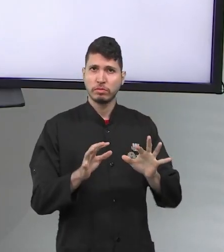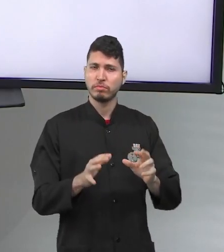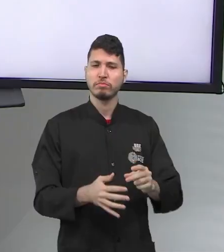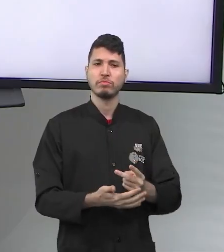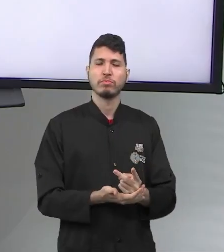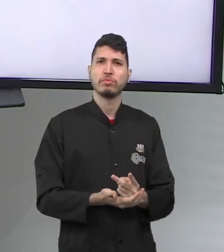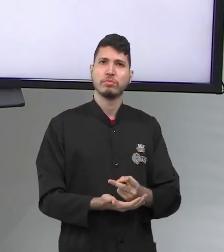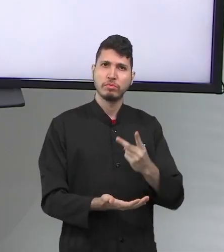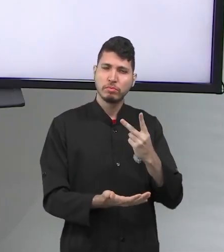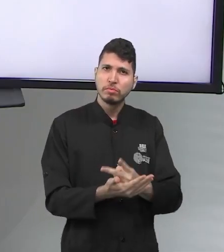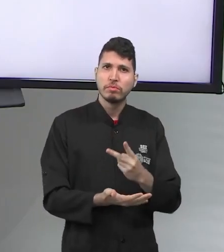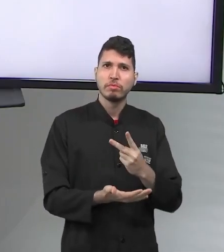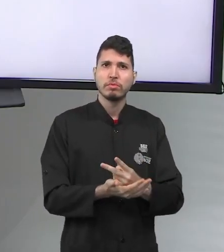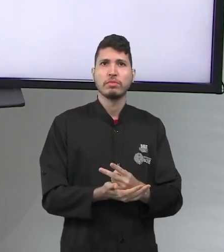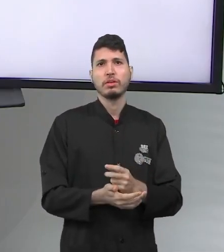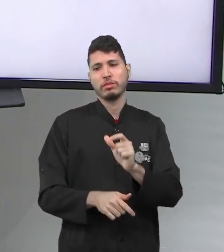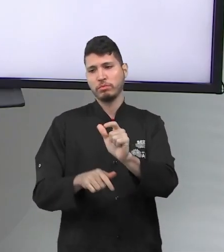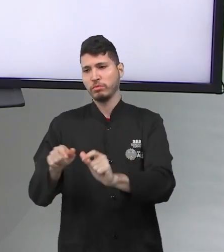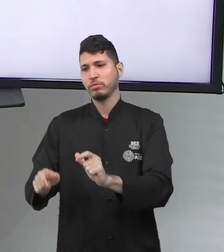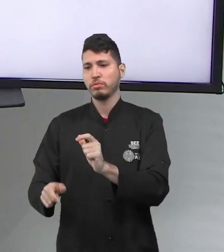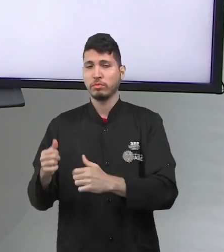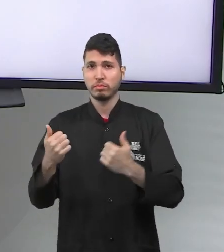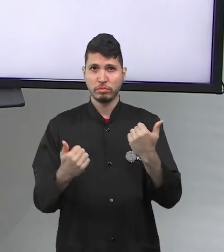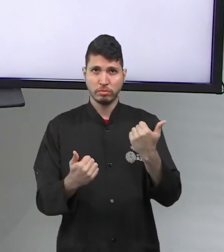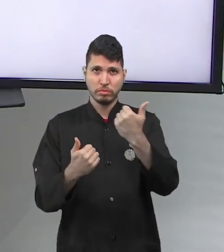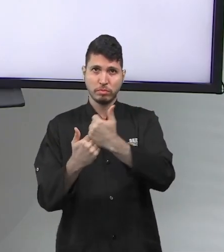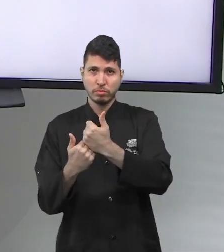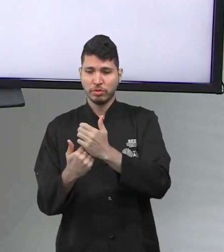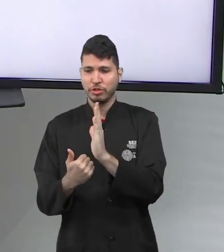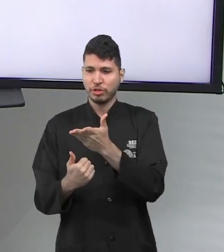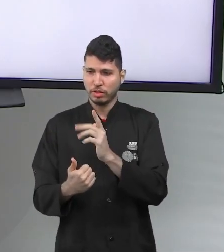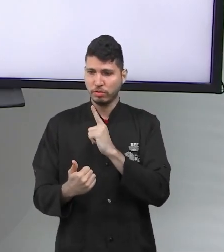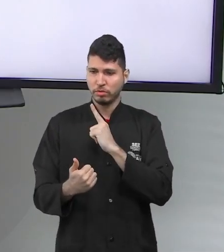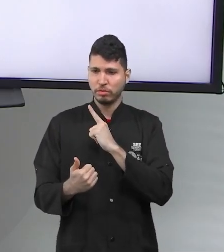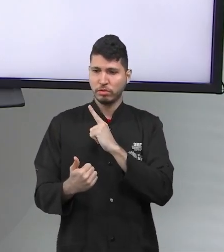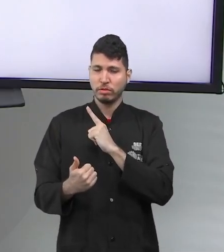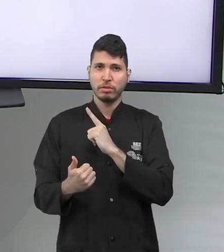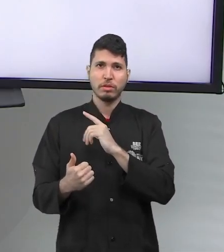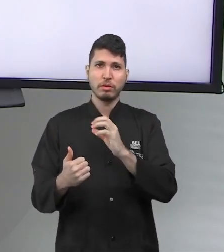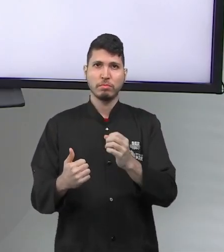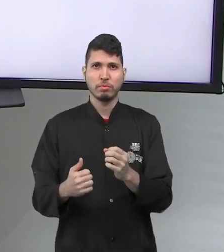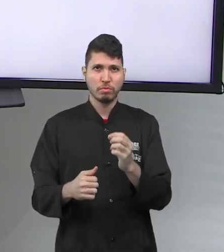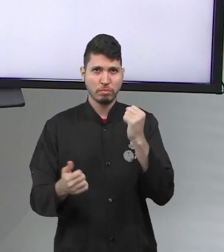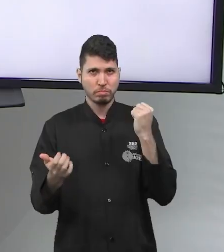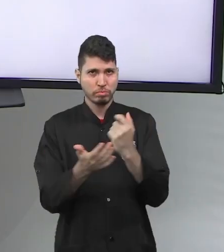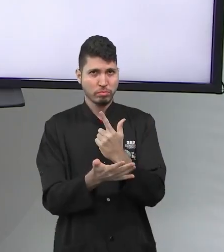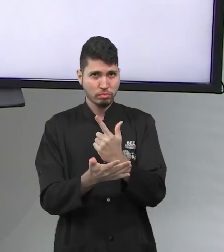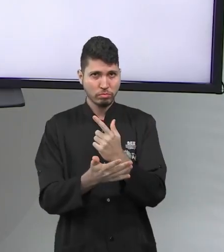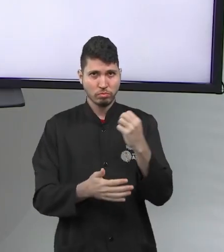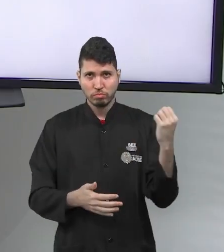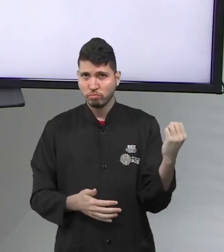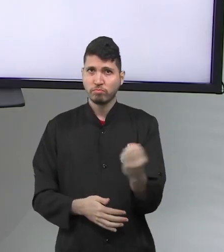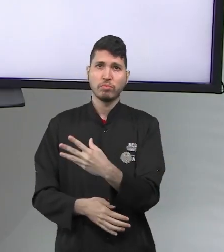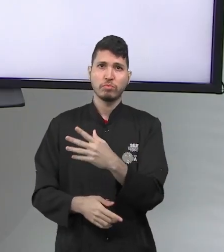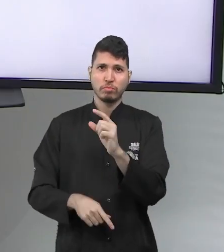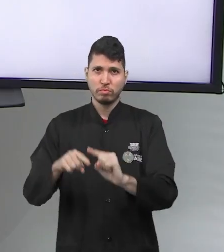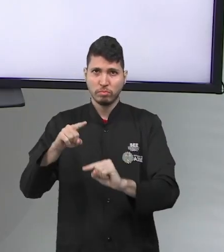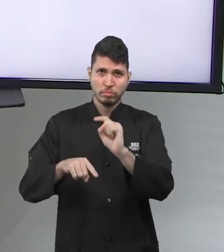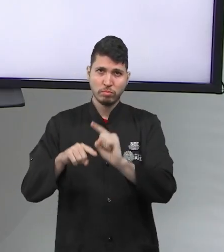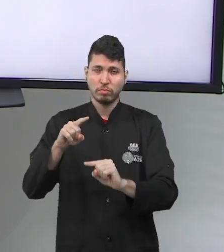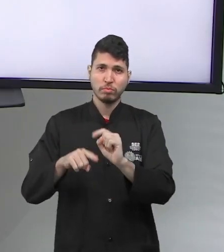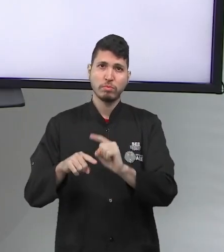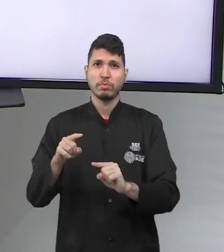constantemente as pessoas elas estão substituindo o que elas já têm por novos equipamentos. Você também tem